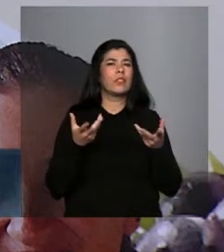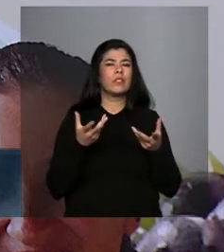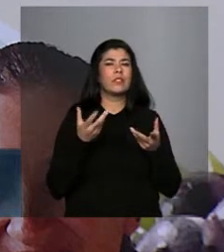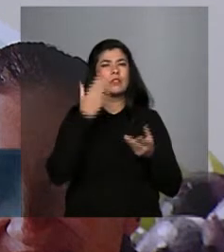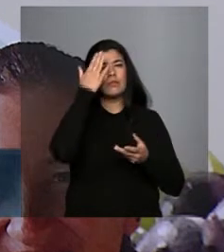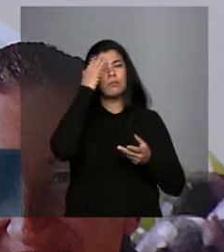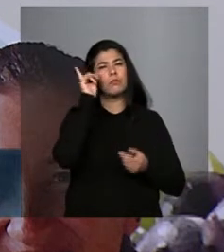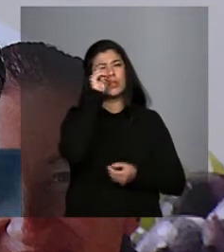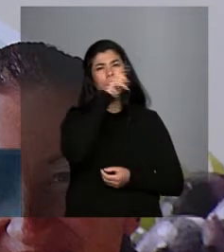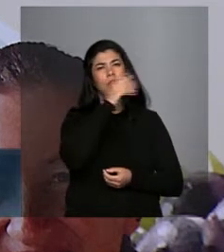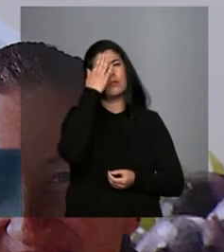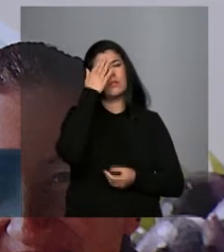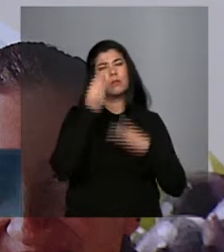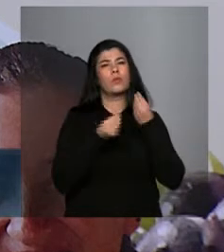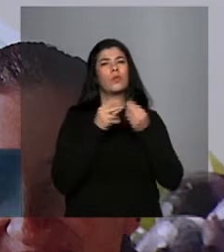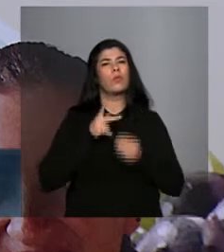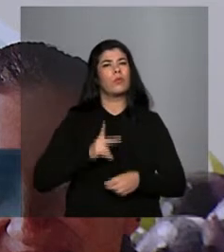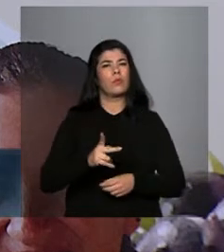futuro,